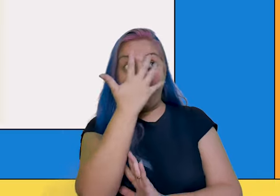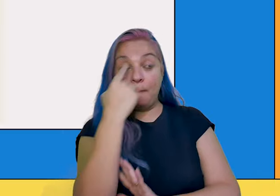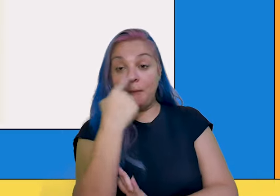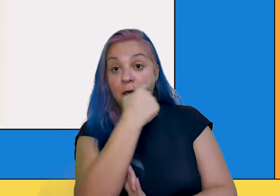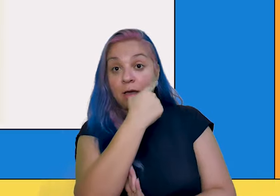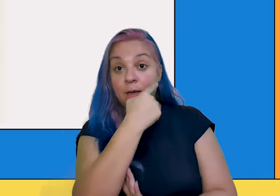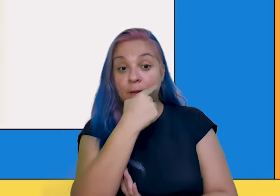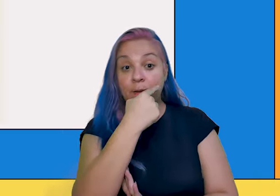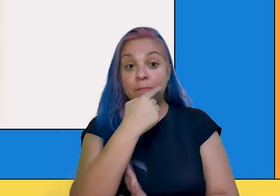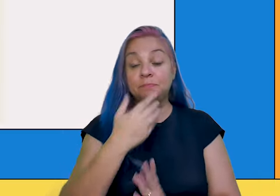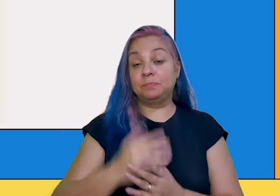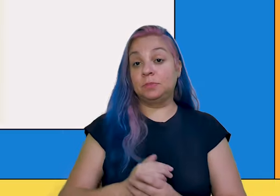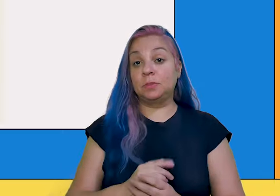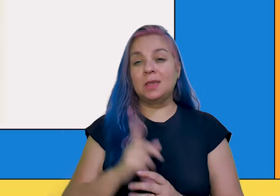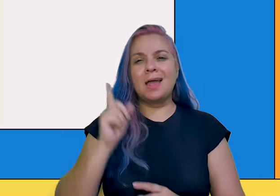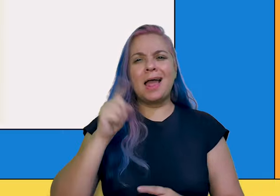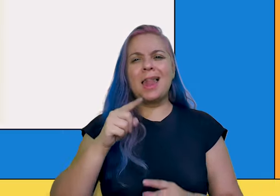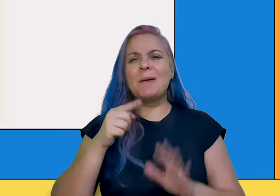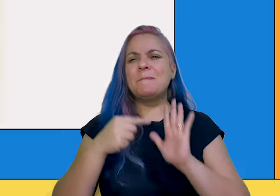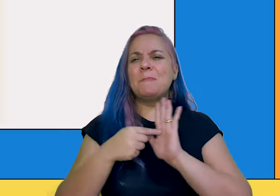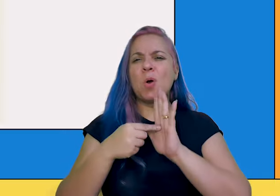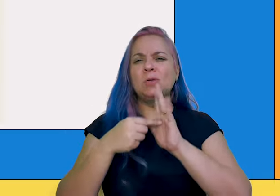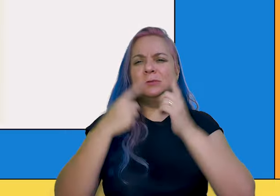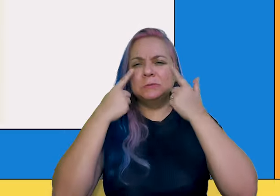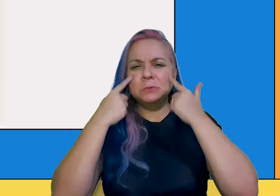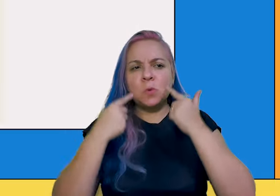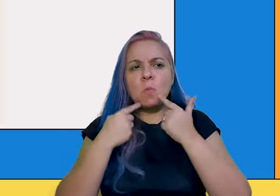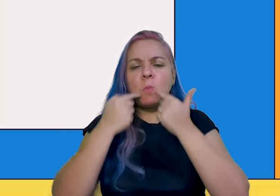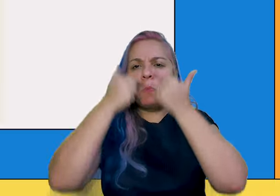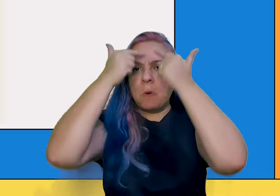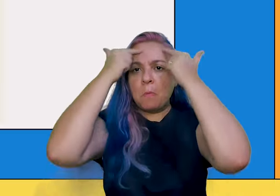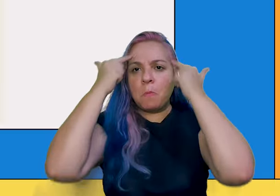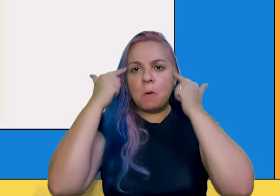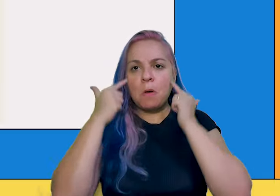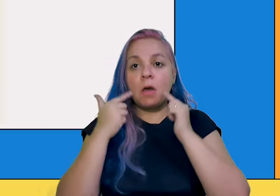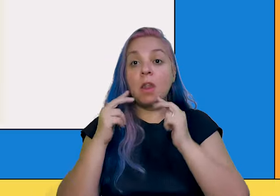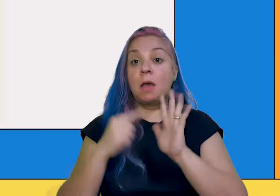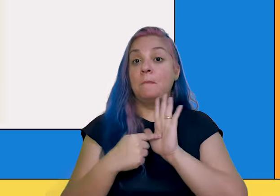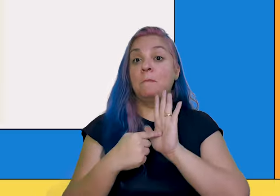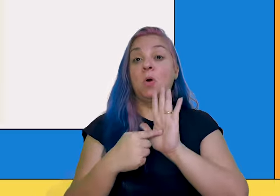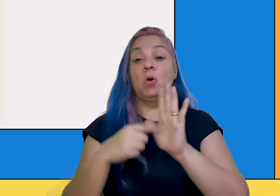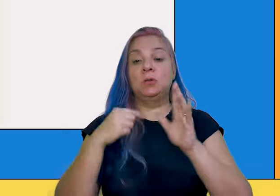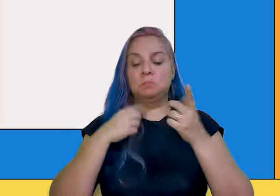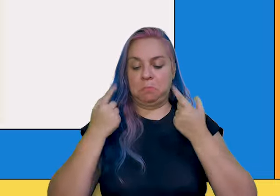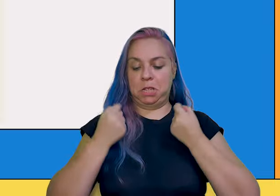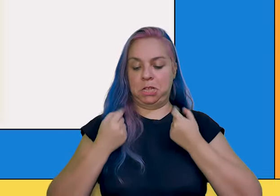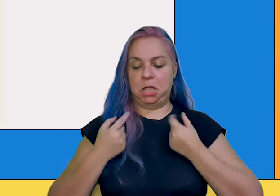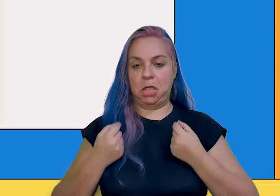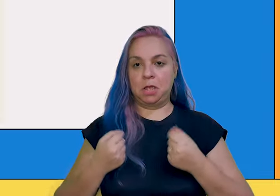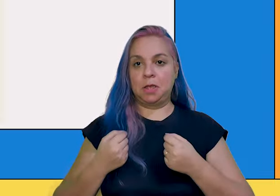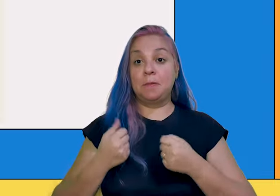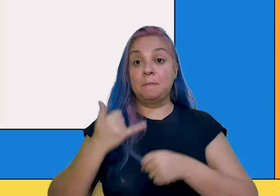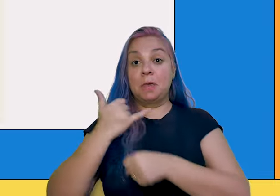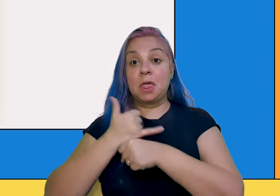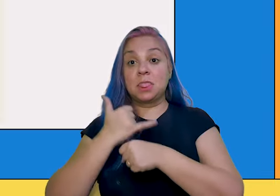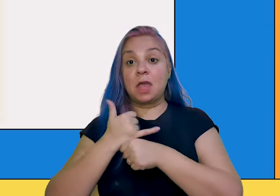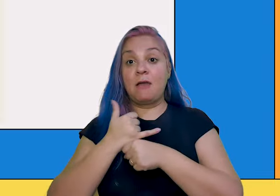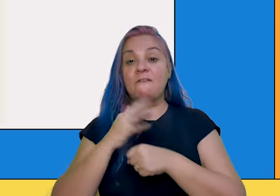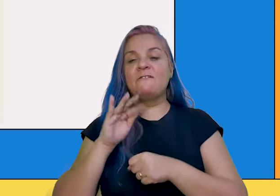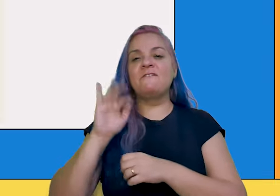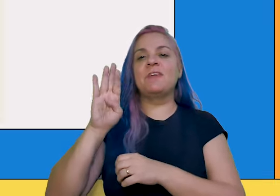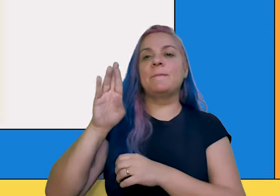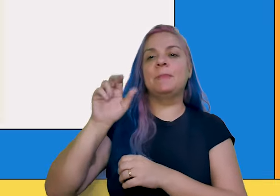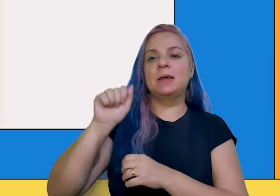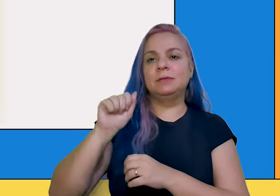Observem a máscara. Foto colorida de uma Mauana máscara Pou. marrom Ela de traz olhos fechados e dentes na pontiagudos. face. Ela vai apresentar miçangas, metais